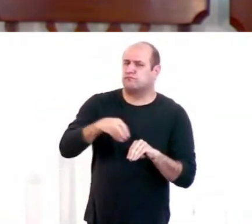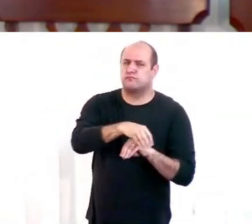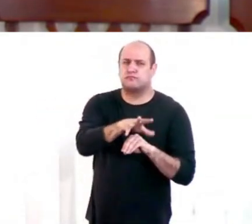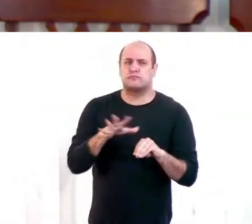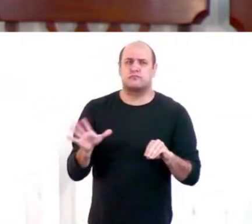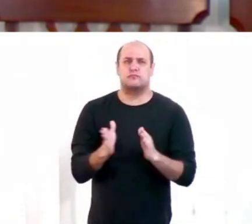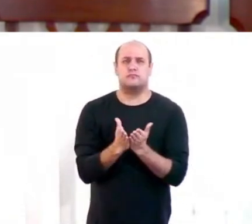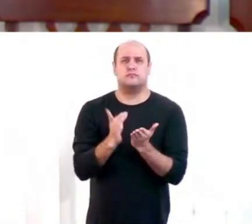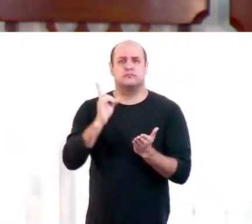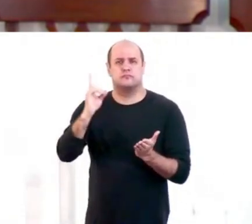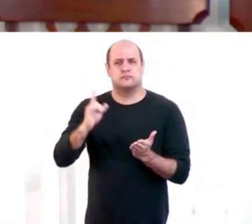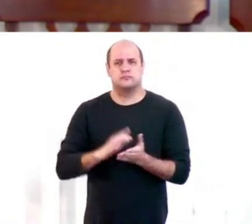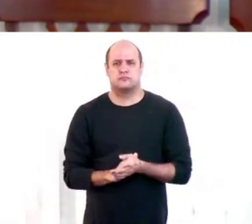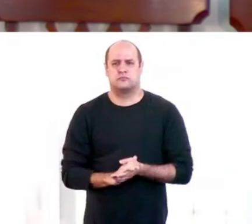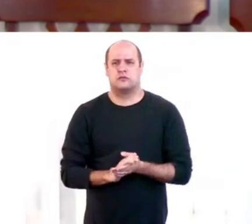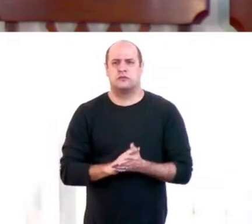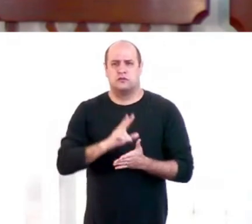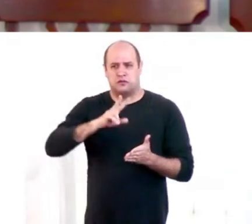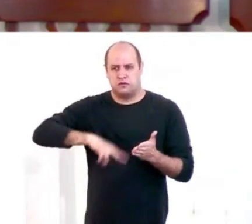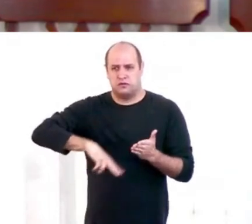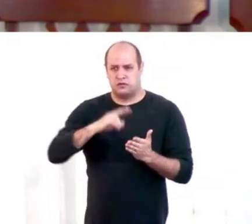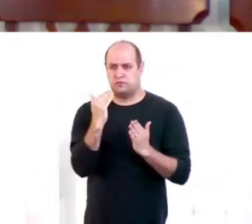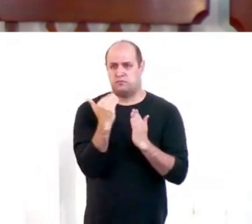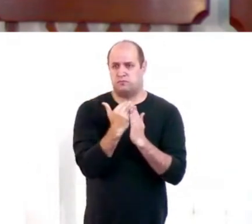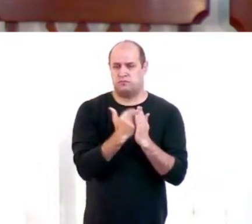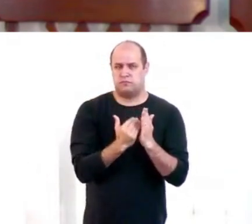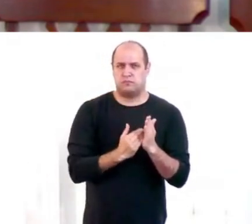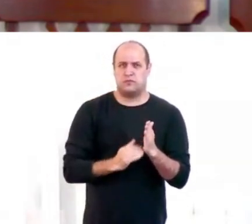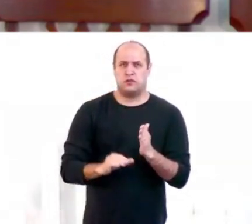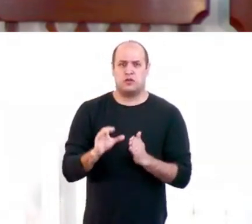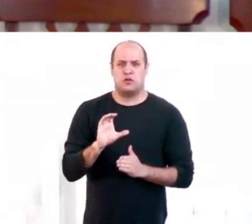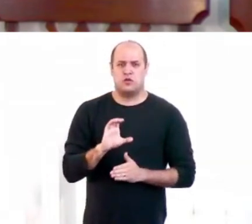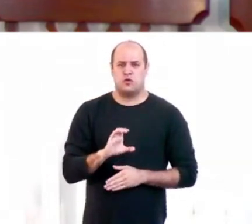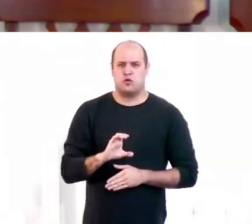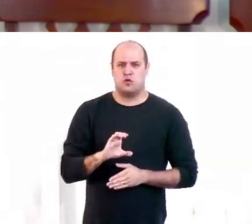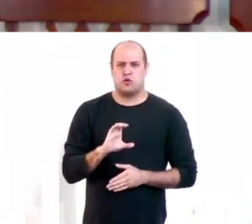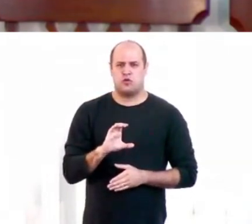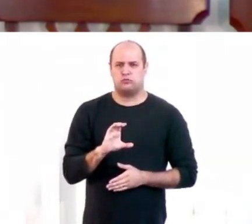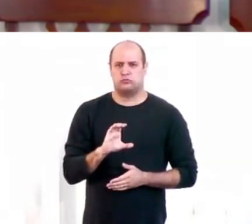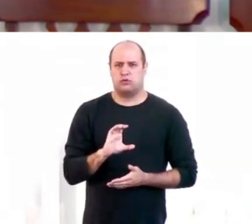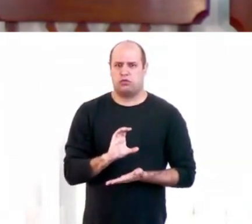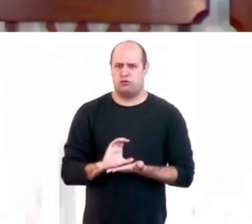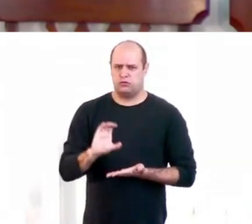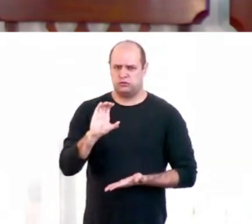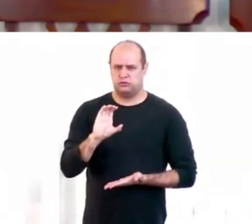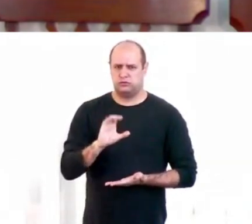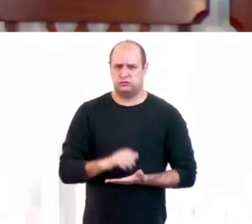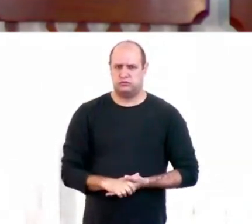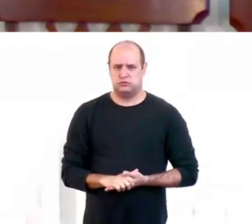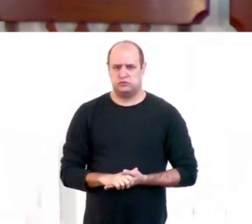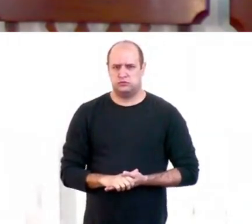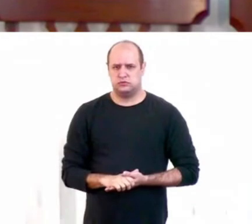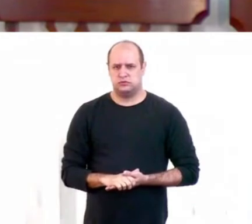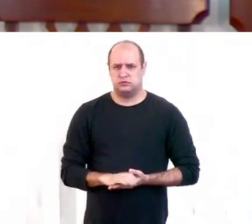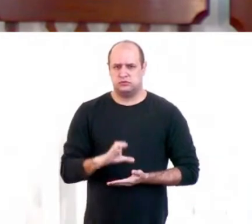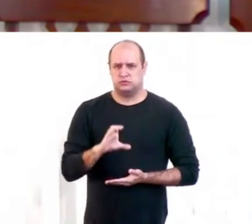já nós começamos a ler na liturgia, que está em Colossenses, sob o tema A História que